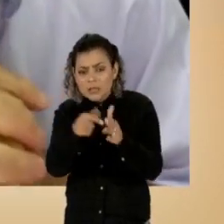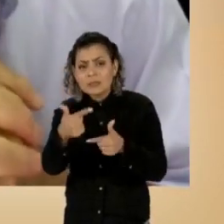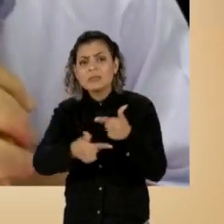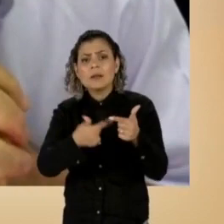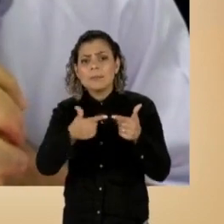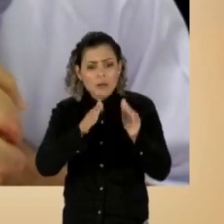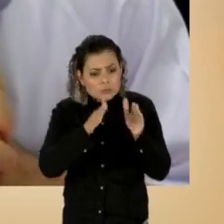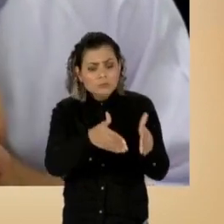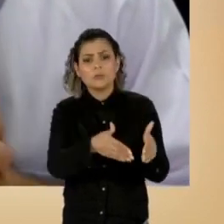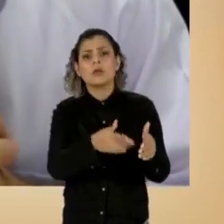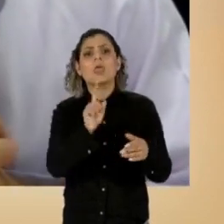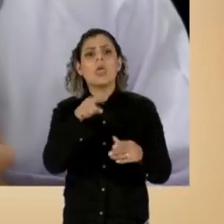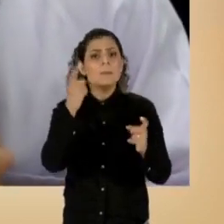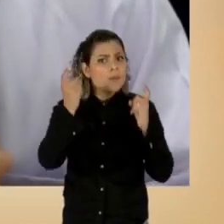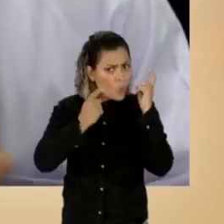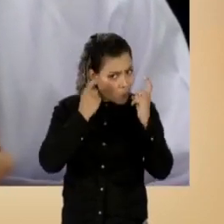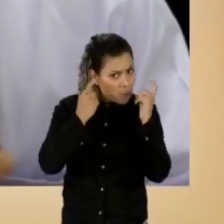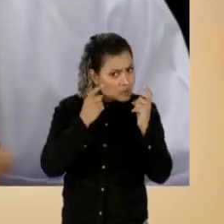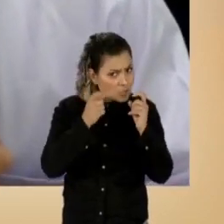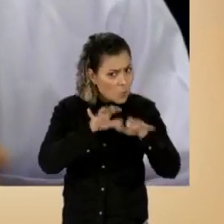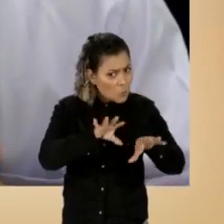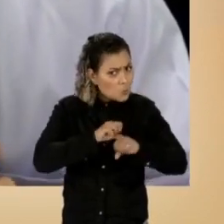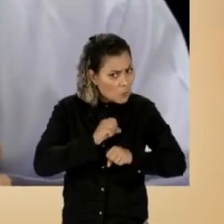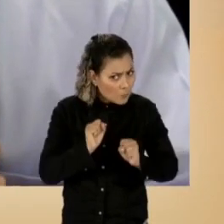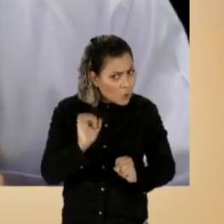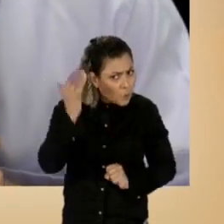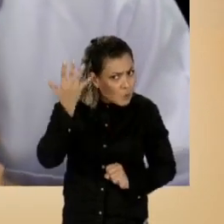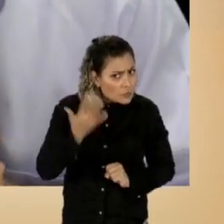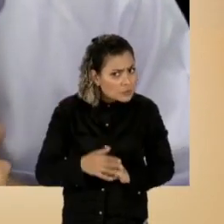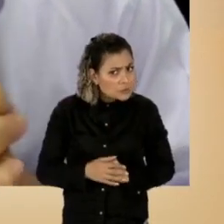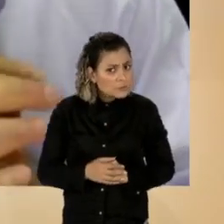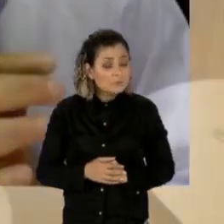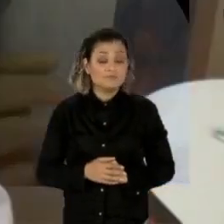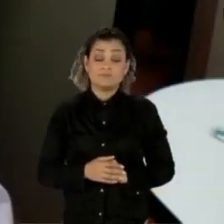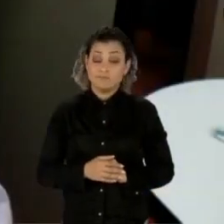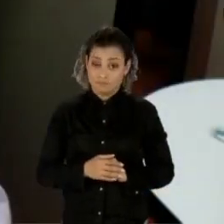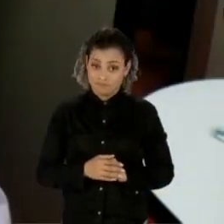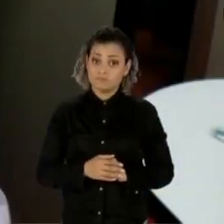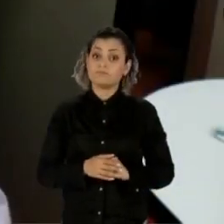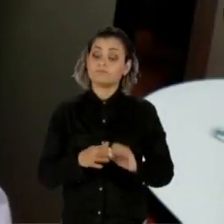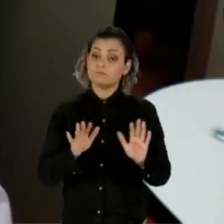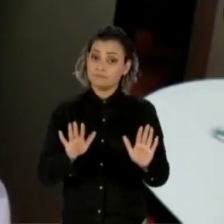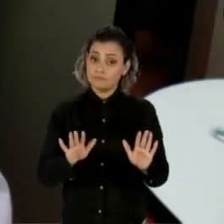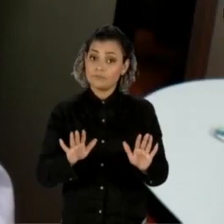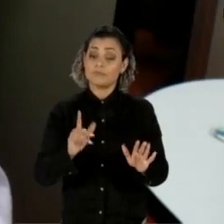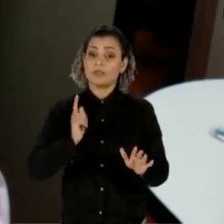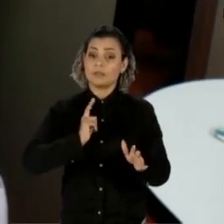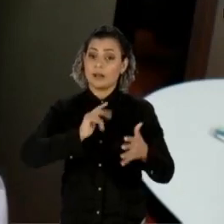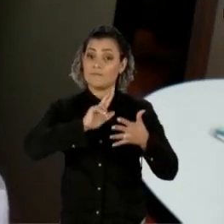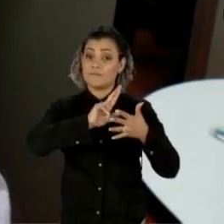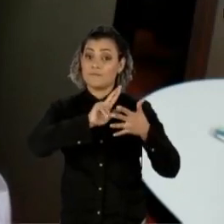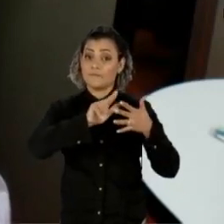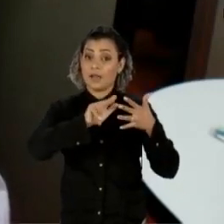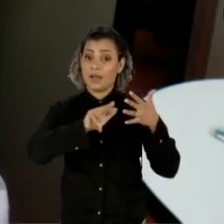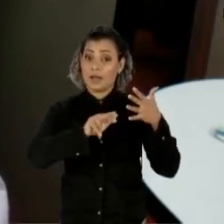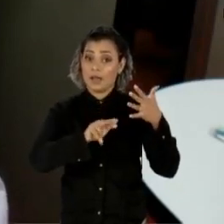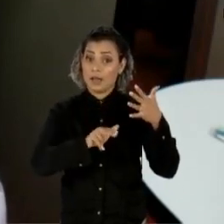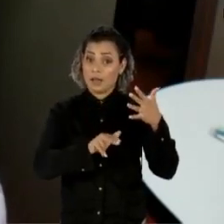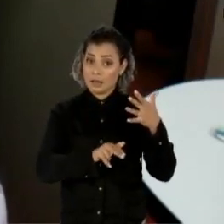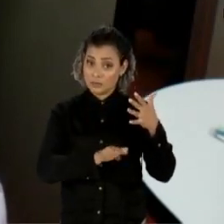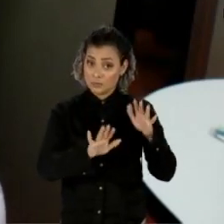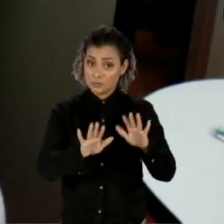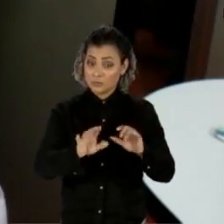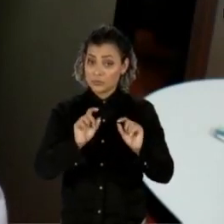foi feito nisso qual é o grau de preocupação que isso pode trazer é nós temos agora ou a várias frentes é